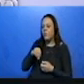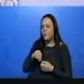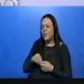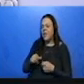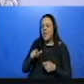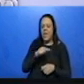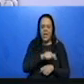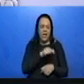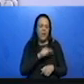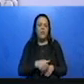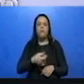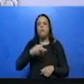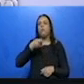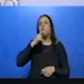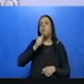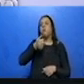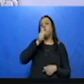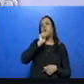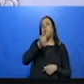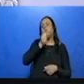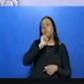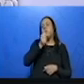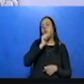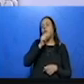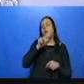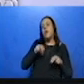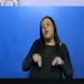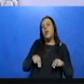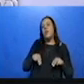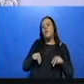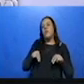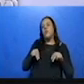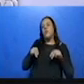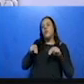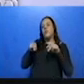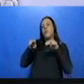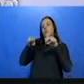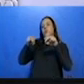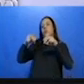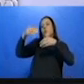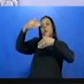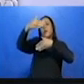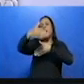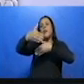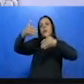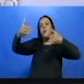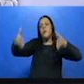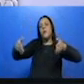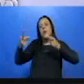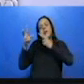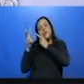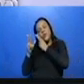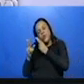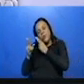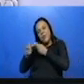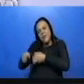e outras, eu vou subir para o meu quarto com o meu baú. Então ele carrega um baú. E o que será que tem nesse baú?